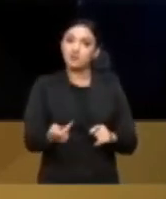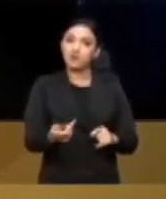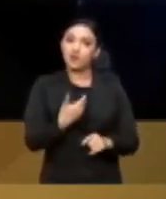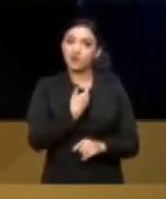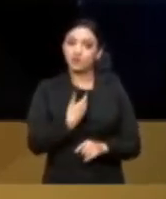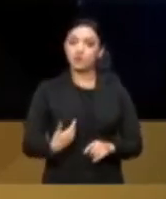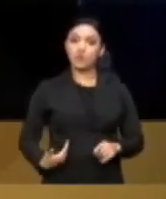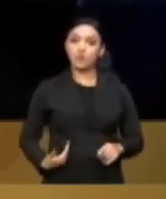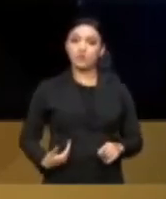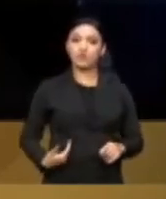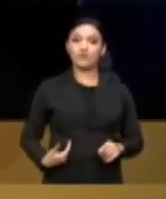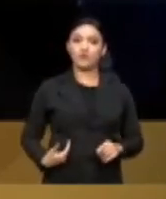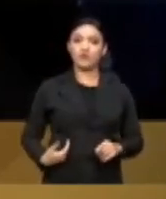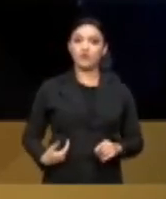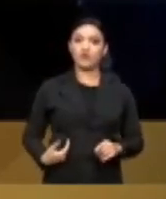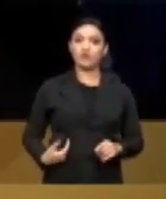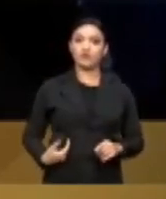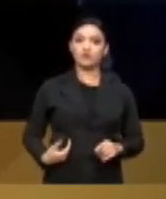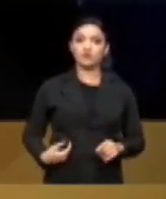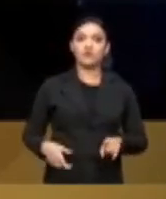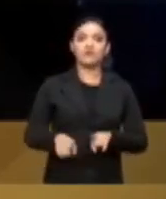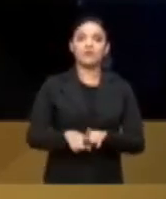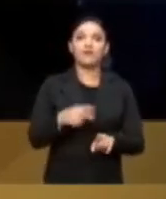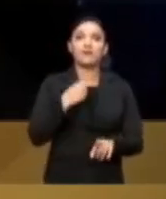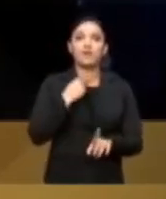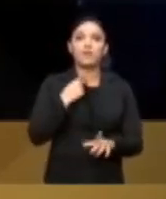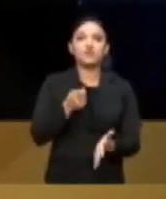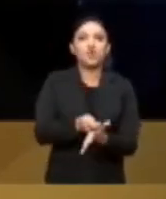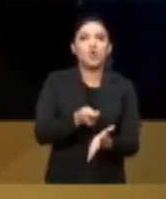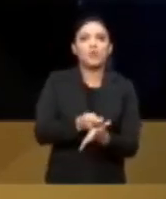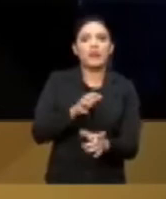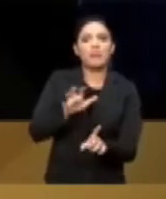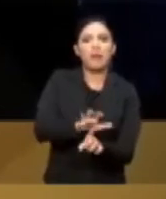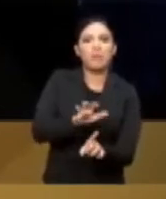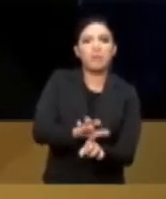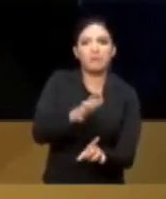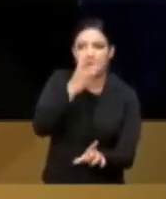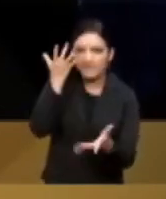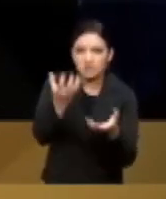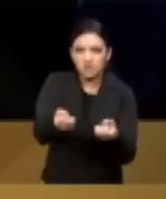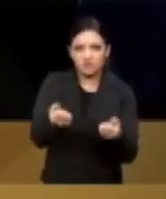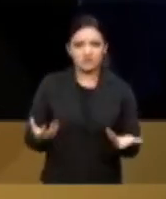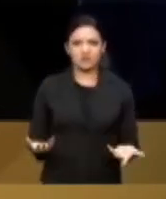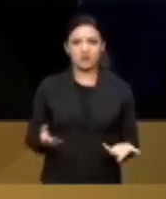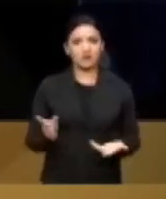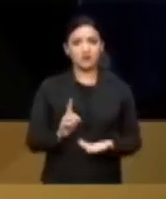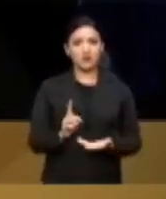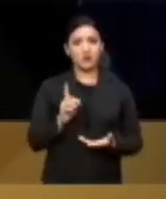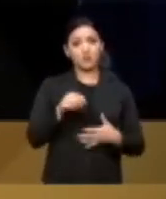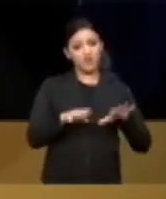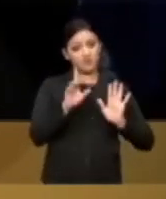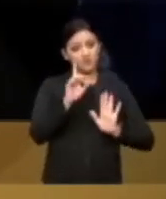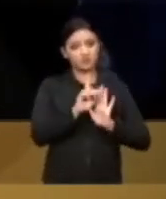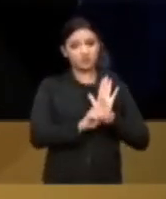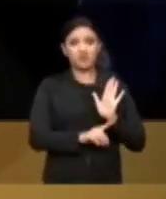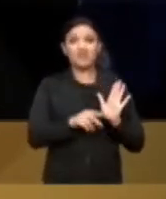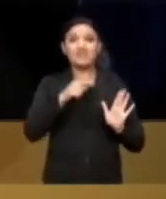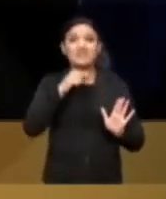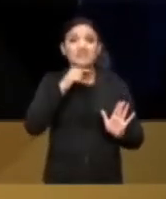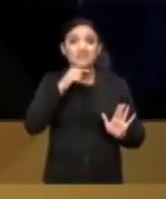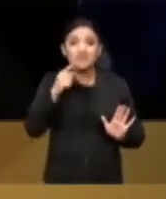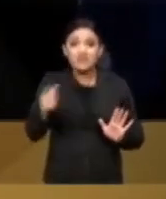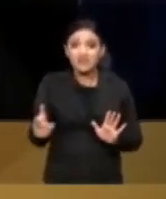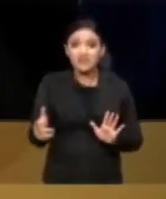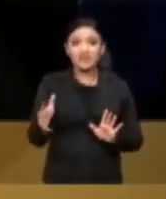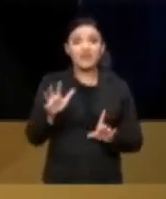pode coagir fisicamente o indivíduo a ser vacinado. É máxima do direito romano que ninguém será coagido a